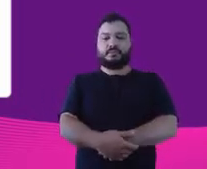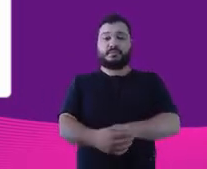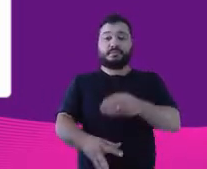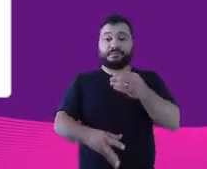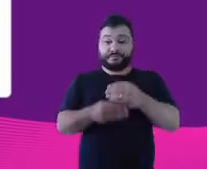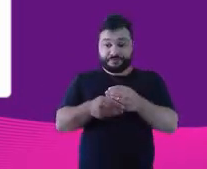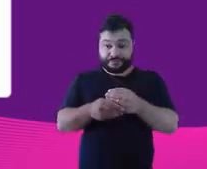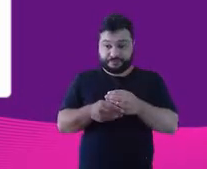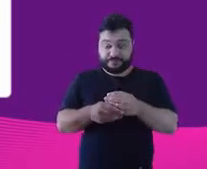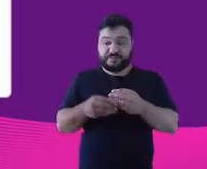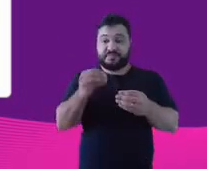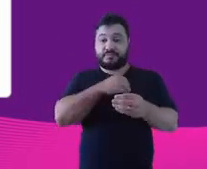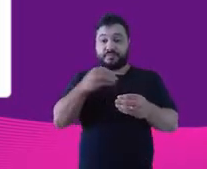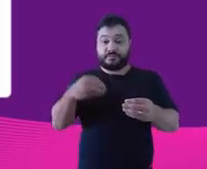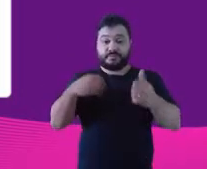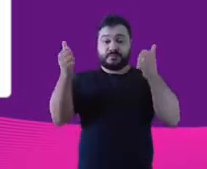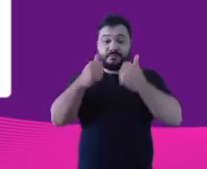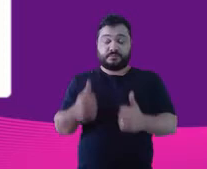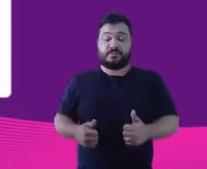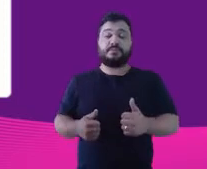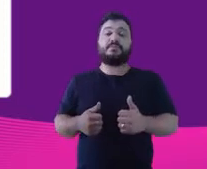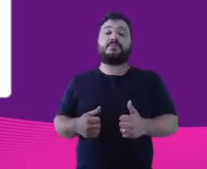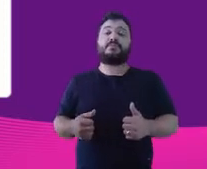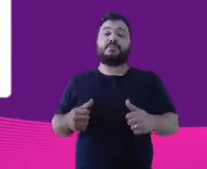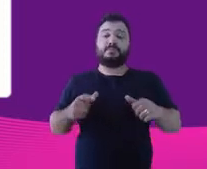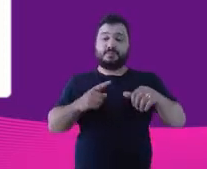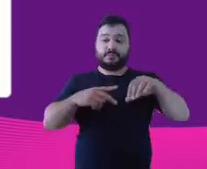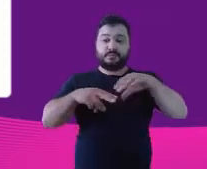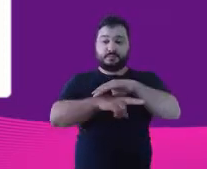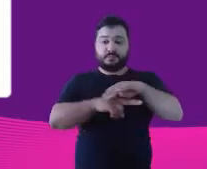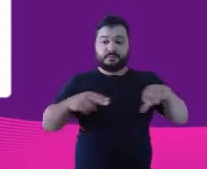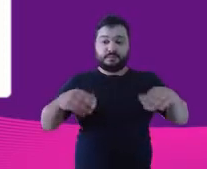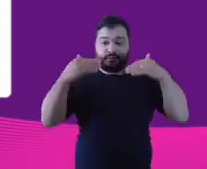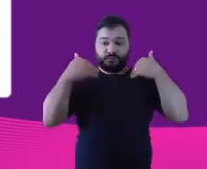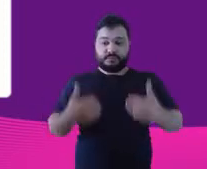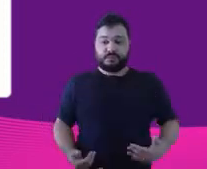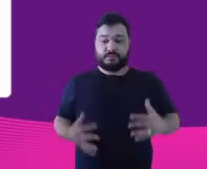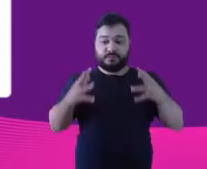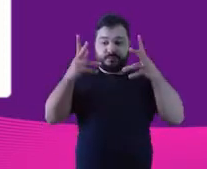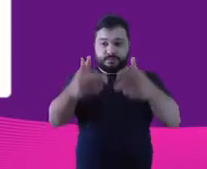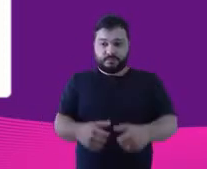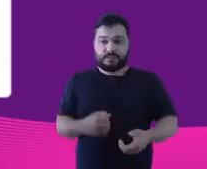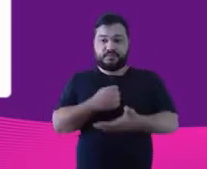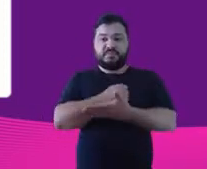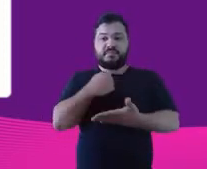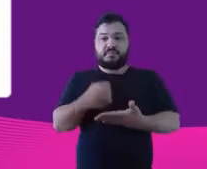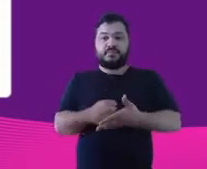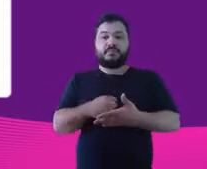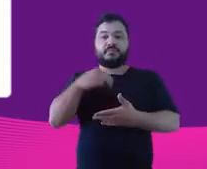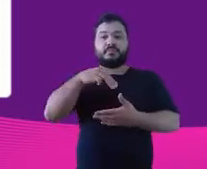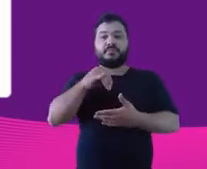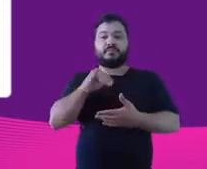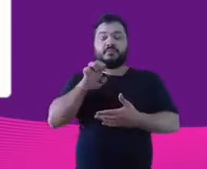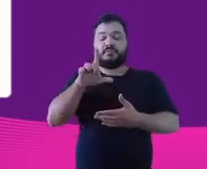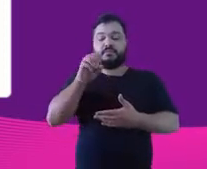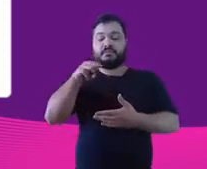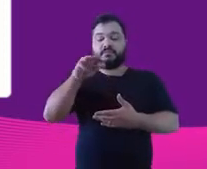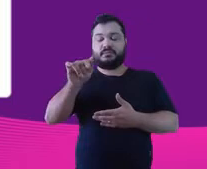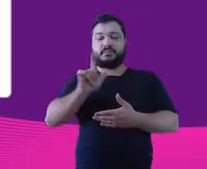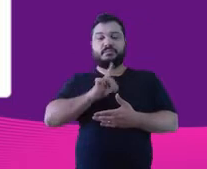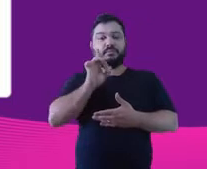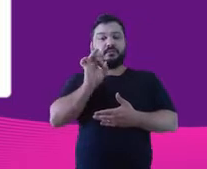Complementamos os exames de imagem dele com uma tomografia de corpo inteira, né, com protocolo para mieloma, e ele tinha somente